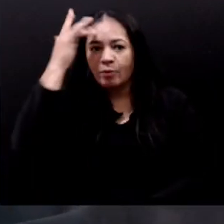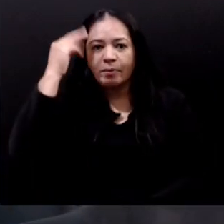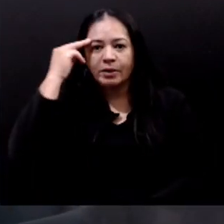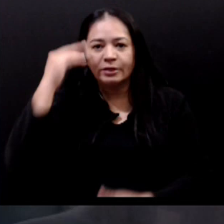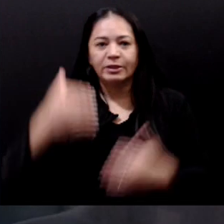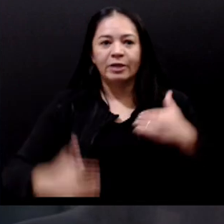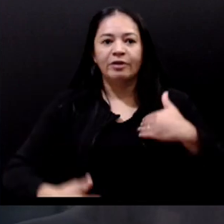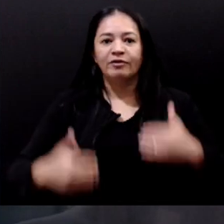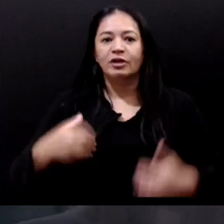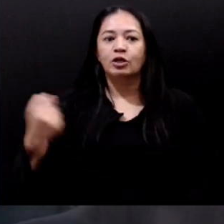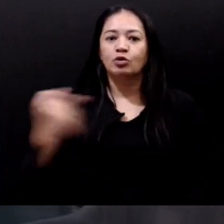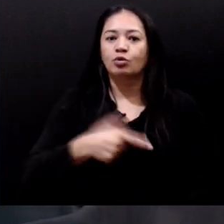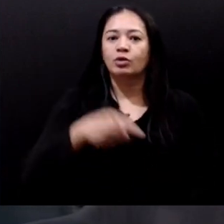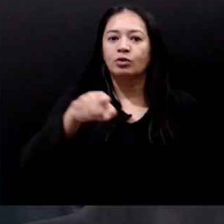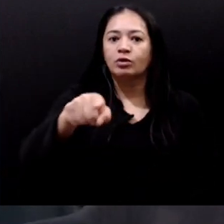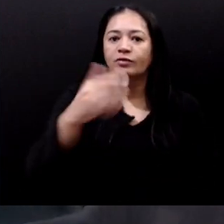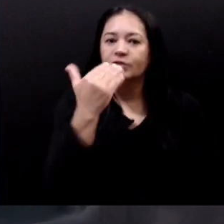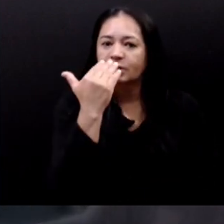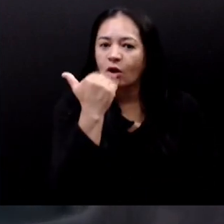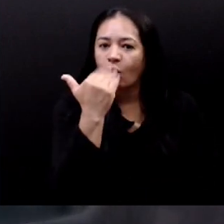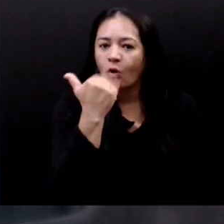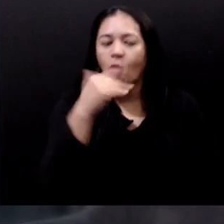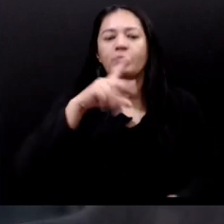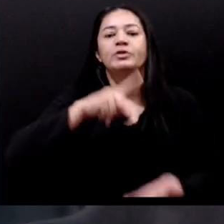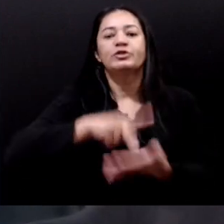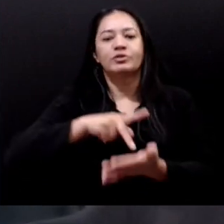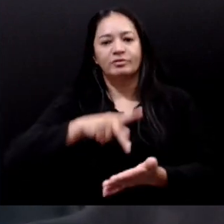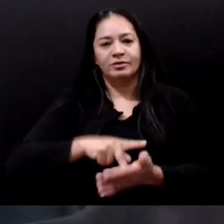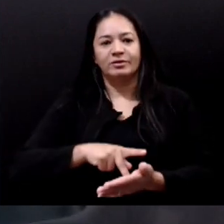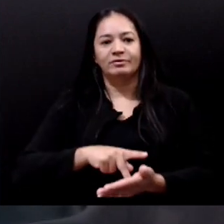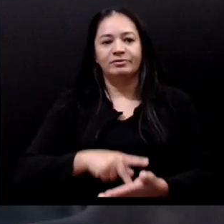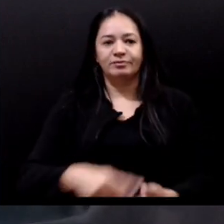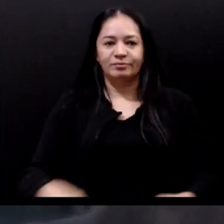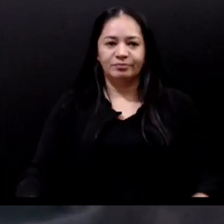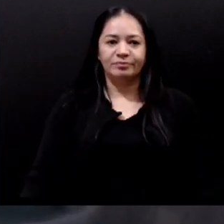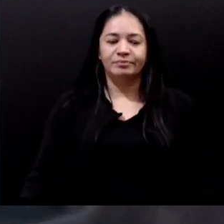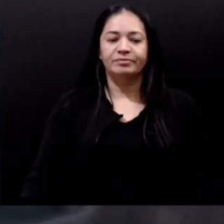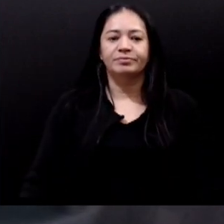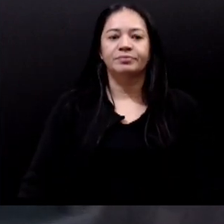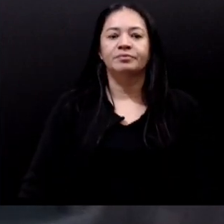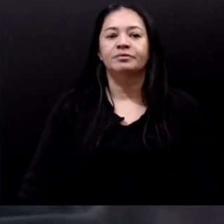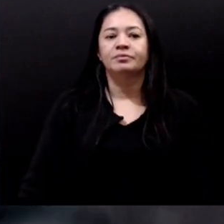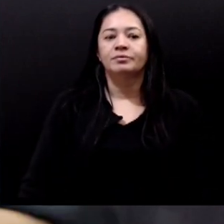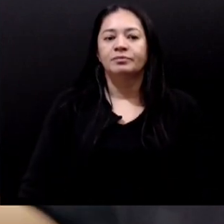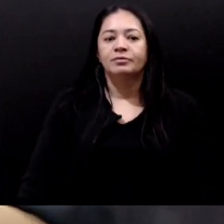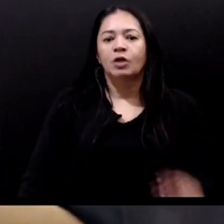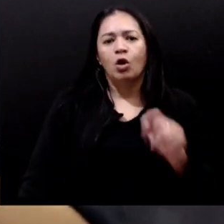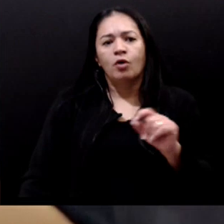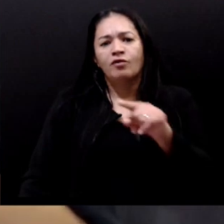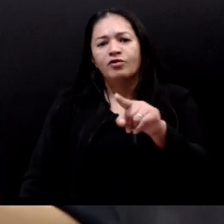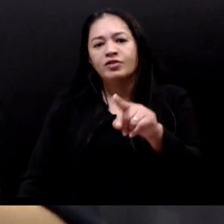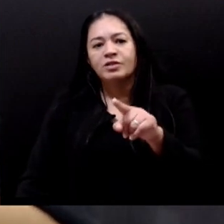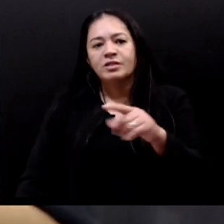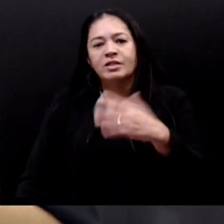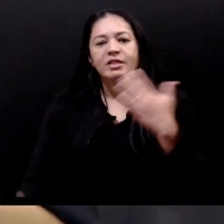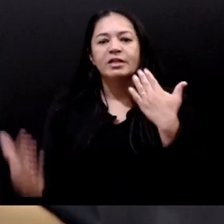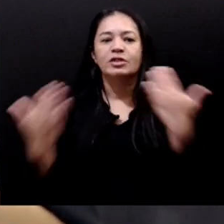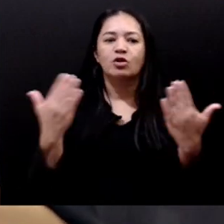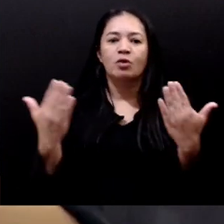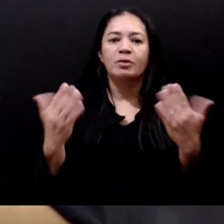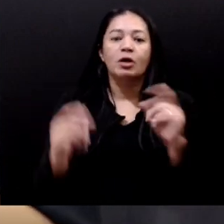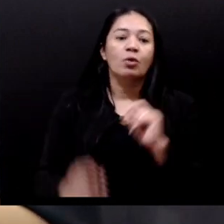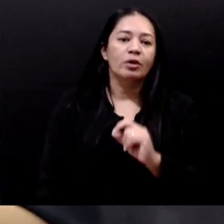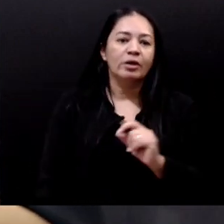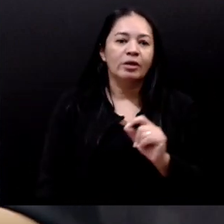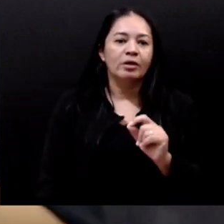Alimentar. consome em relação a um pãozinho ou algo assim. Com quem você está se comparando? É uma pessoa que tem a realidade parecida com a sua?